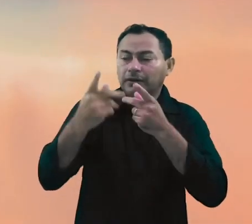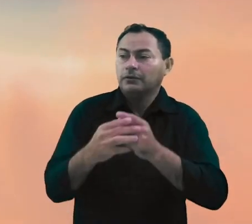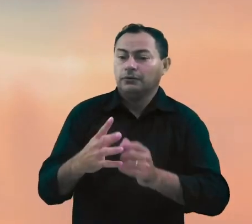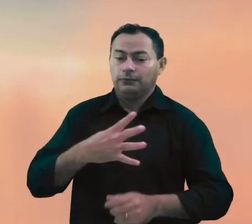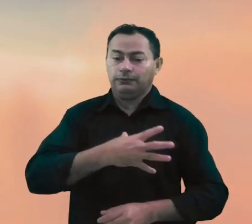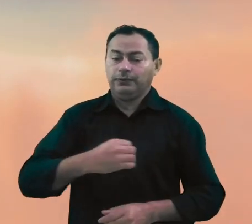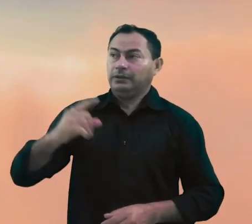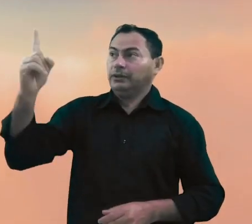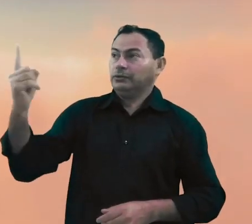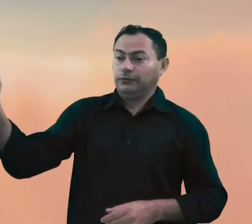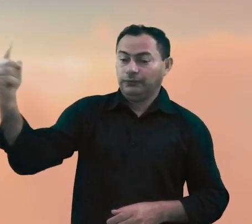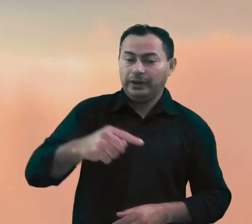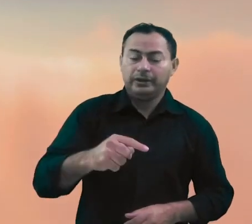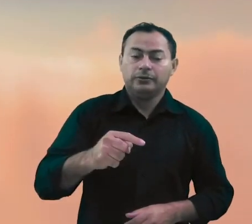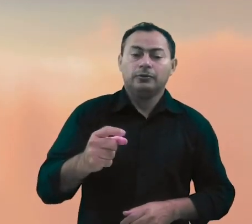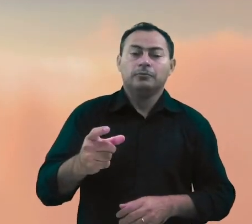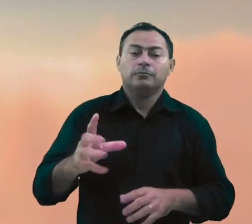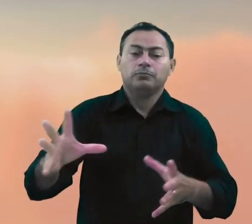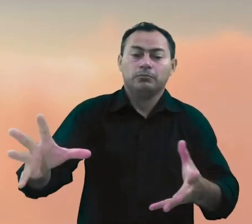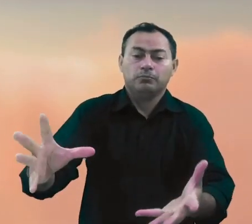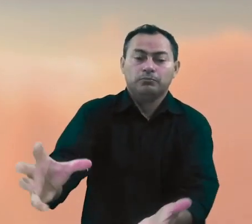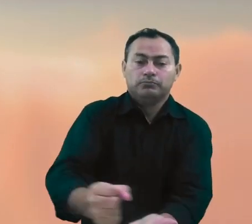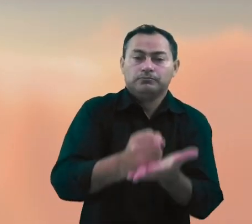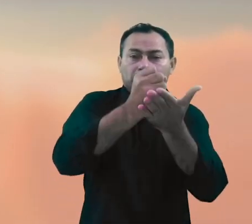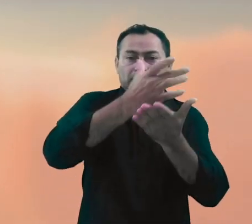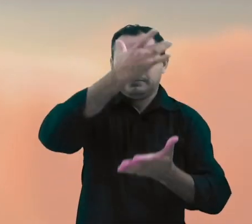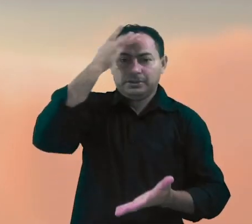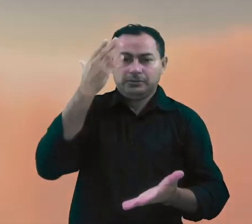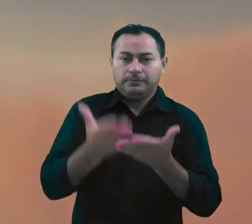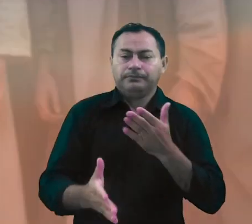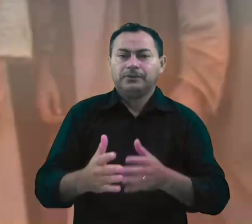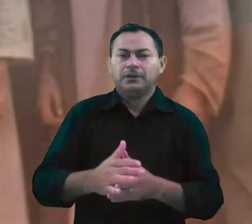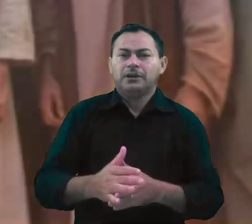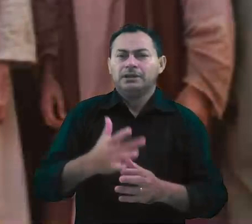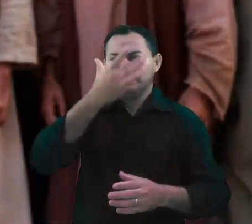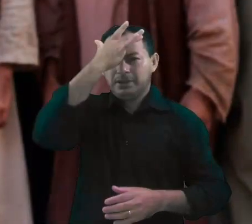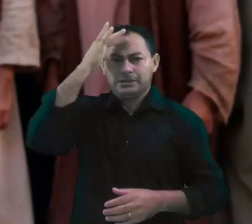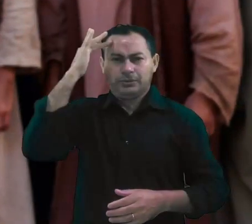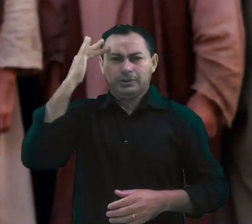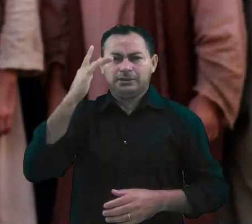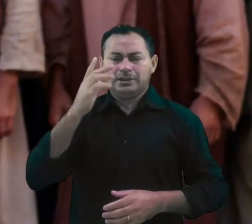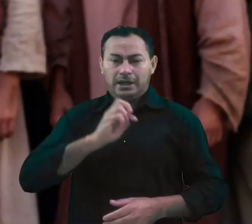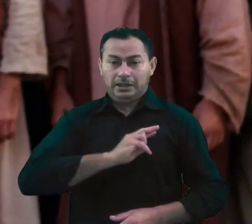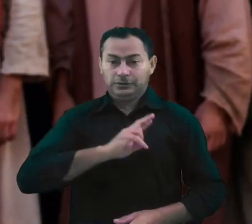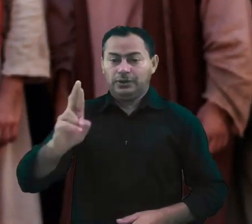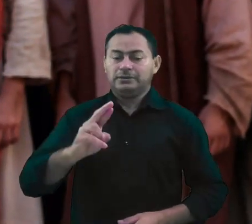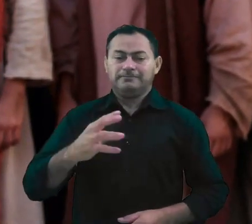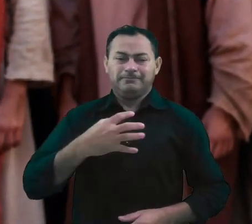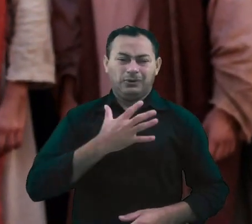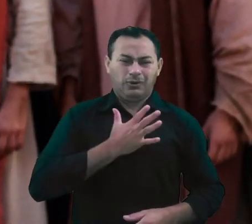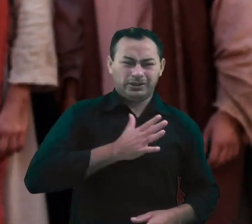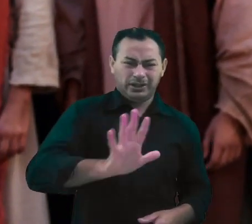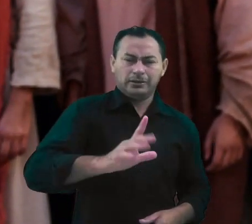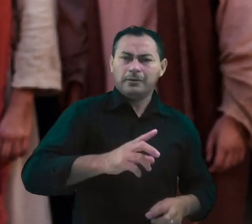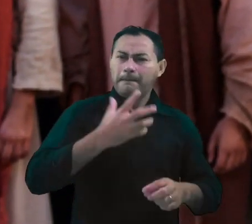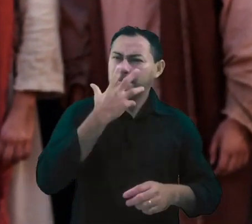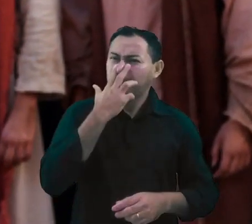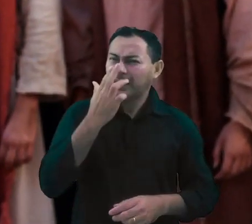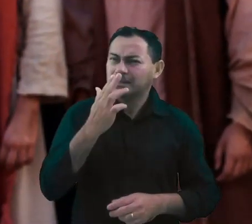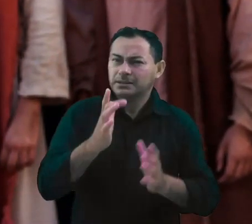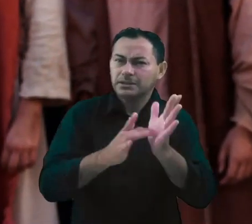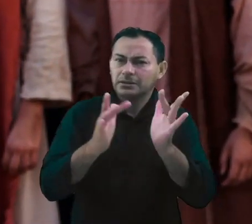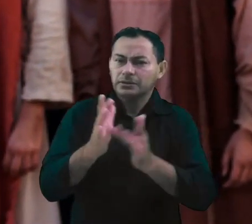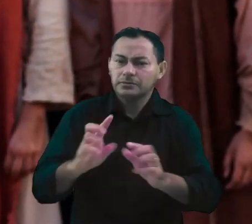veio buscar e salvar o que estava perdido. Os religiosos se sentiram ofendidos, porque parecia que